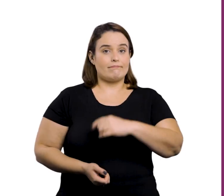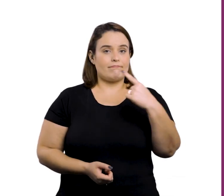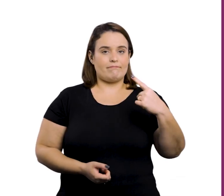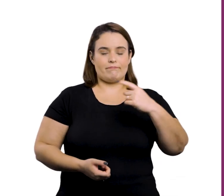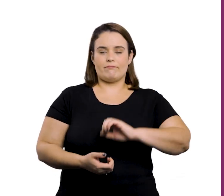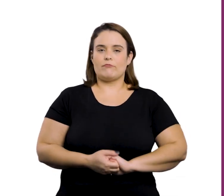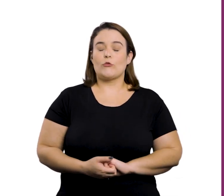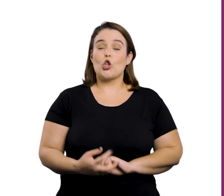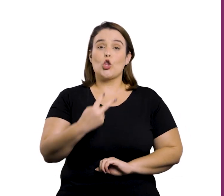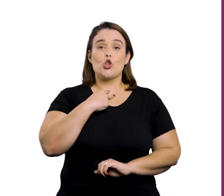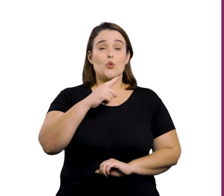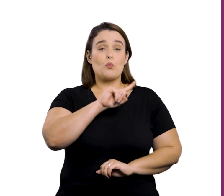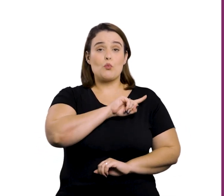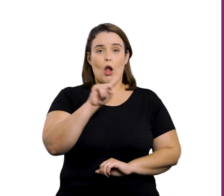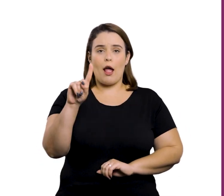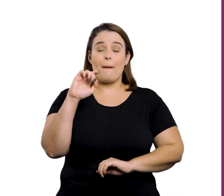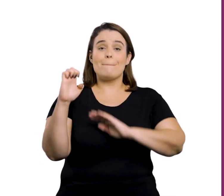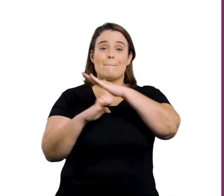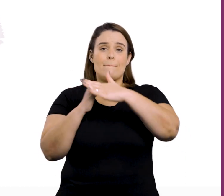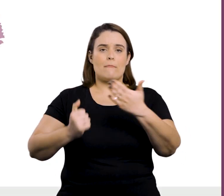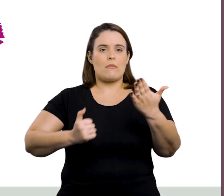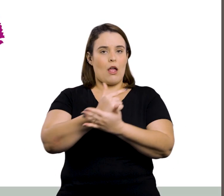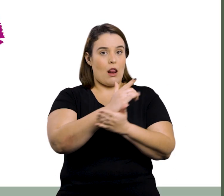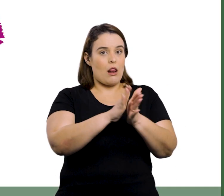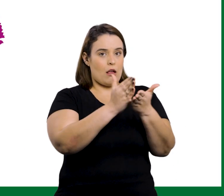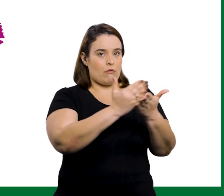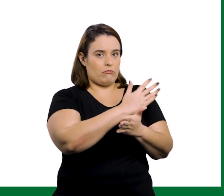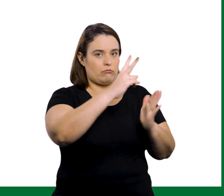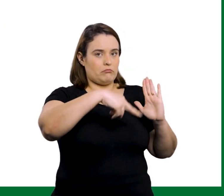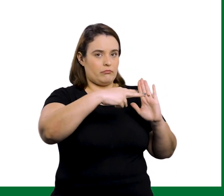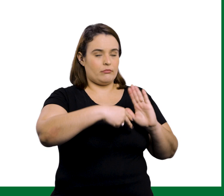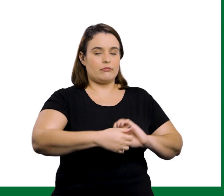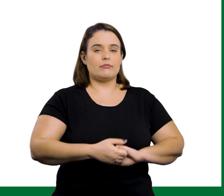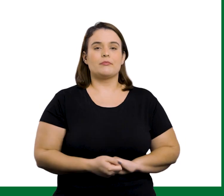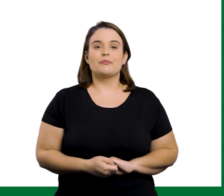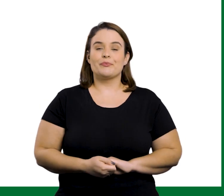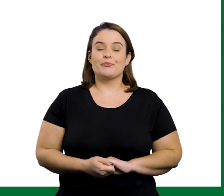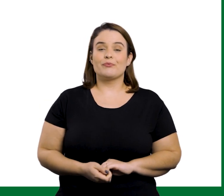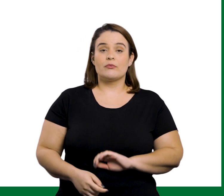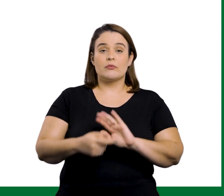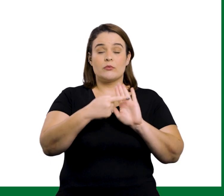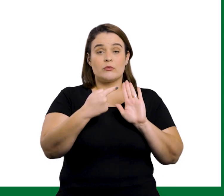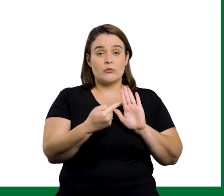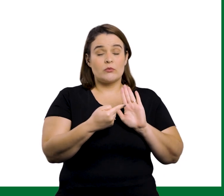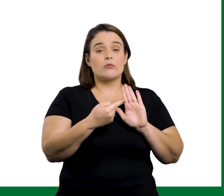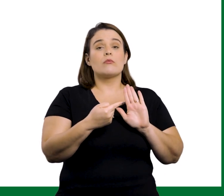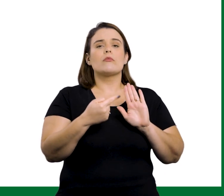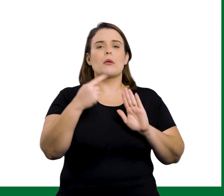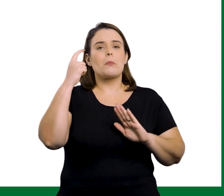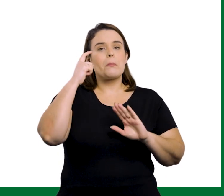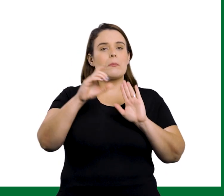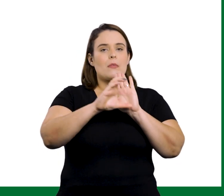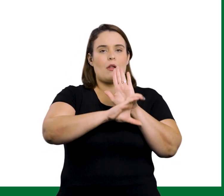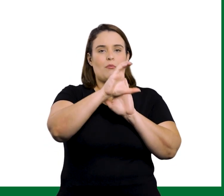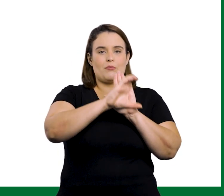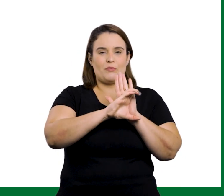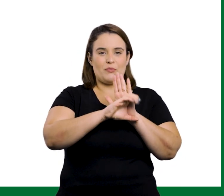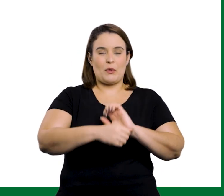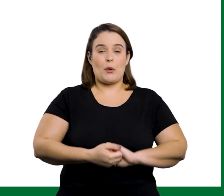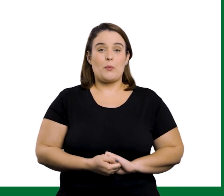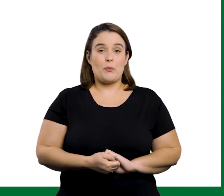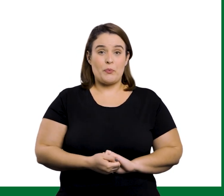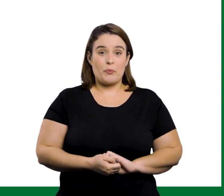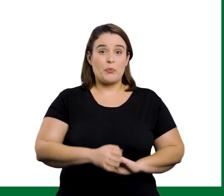1. Não pode ser privatizada. Leia a referência no livro. Este item do manual tem por base o capítulo